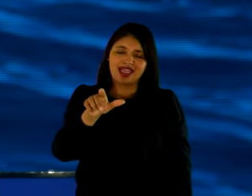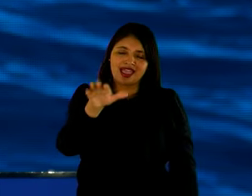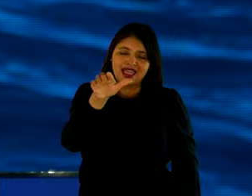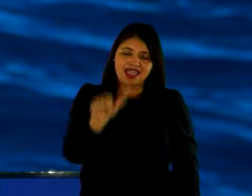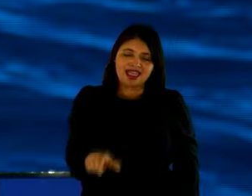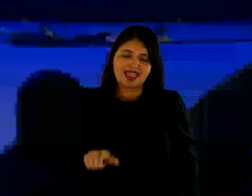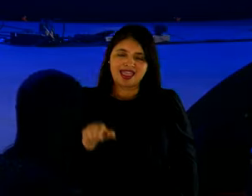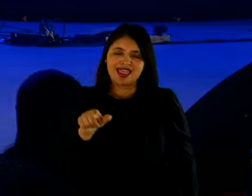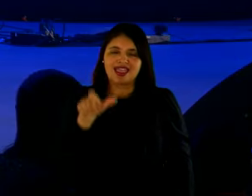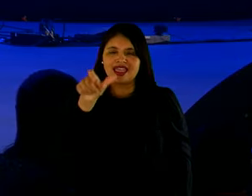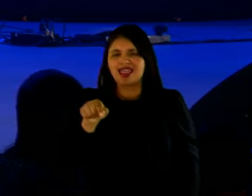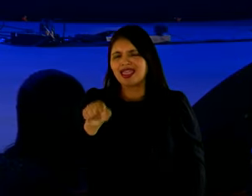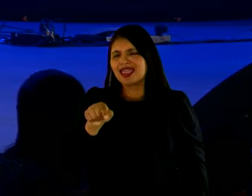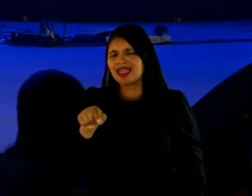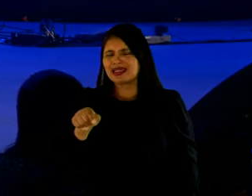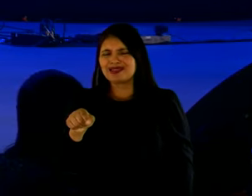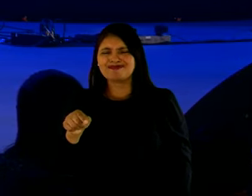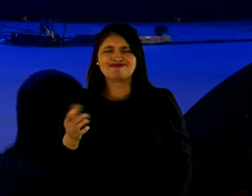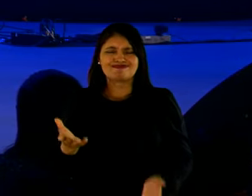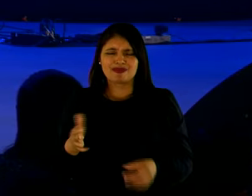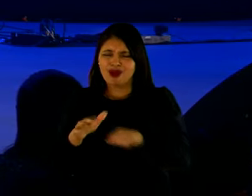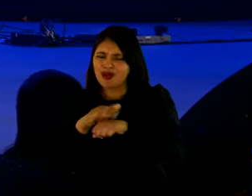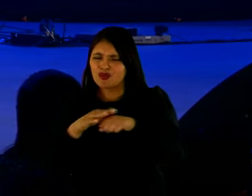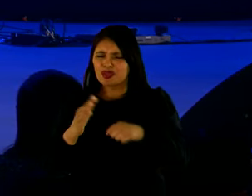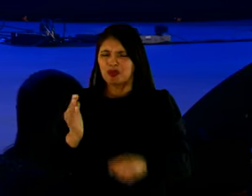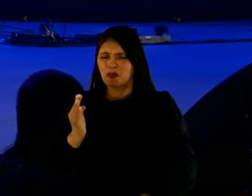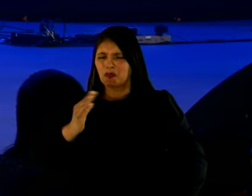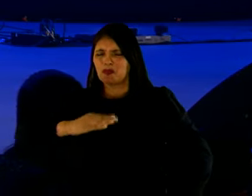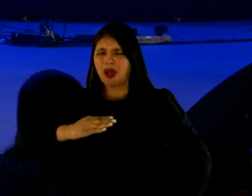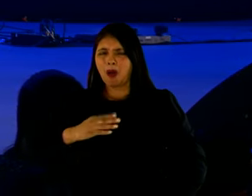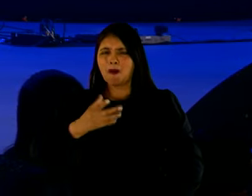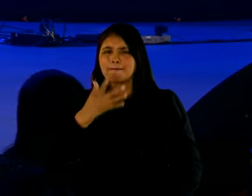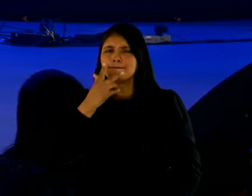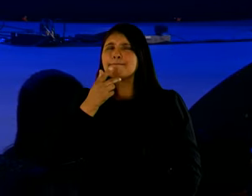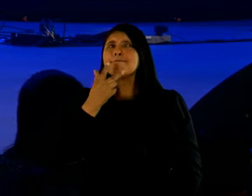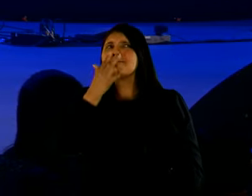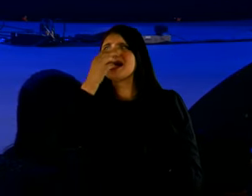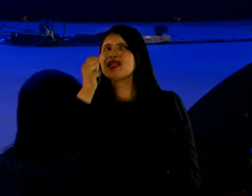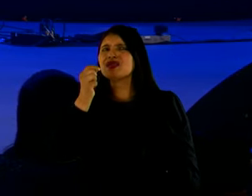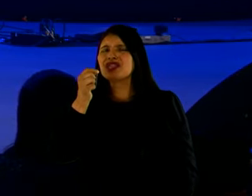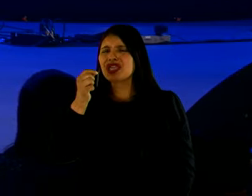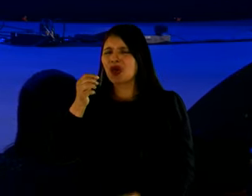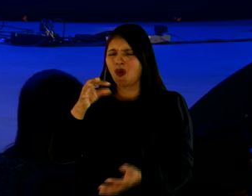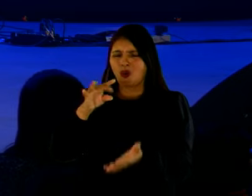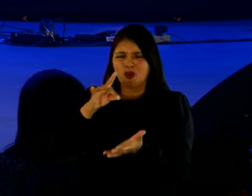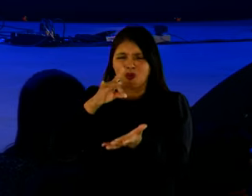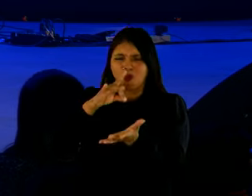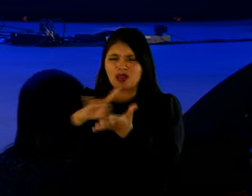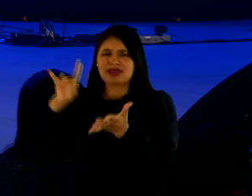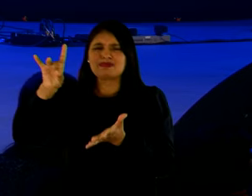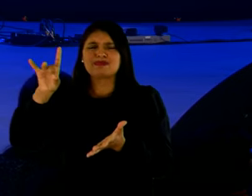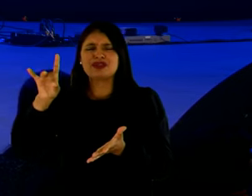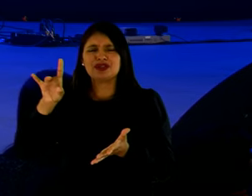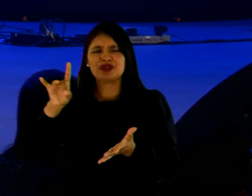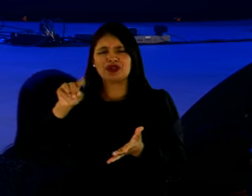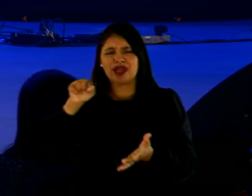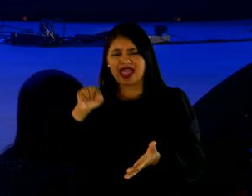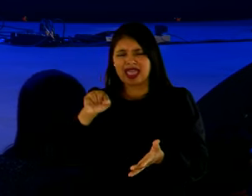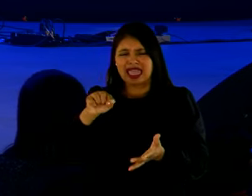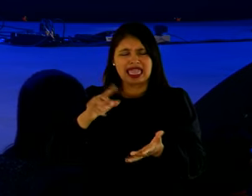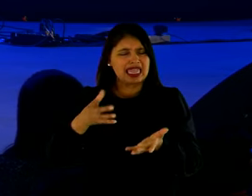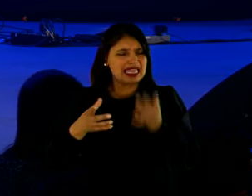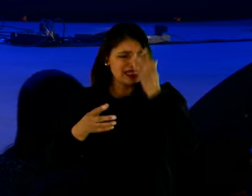sofre de um mal. Ele é atacado por um mal. E ele se joga no chão e ele se